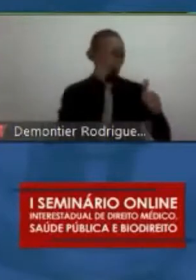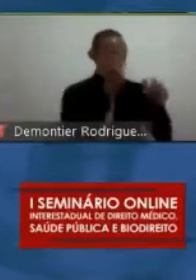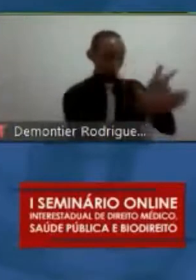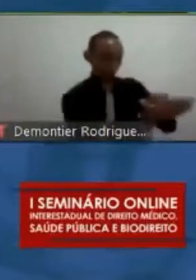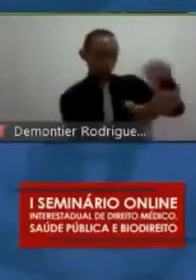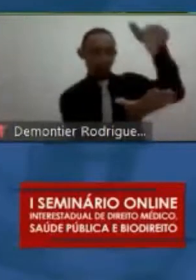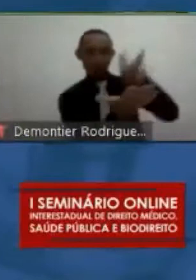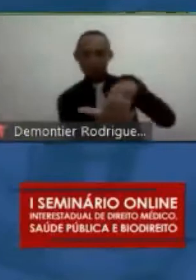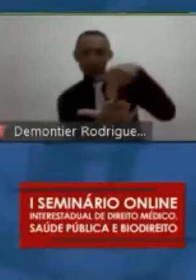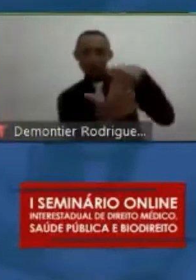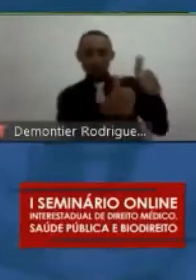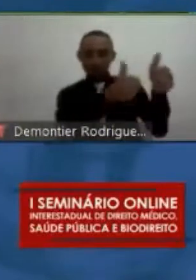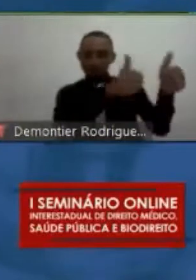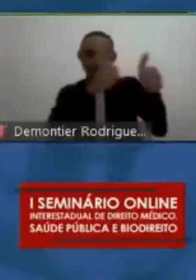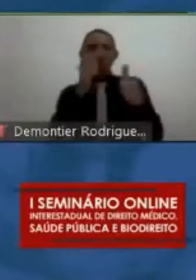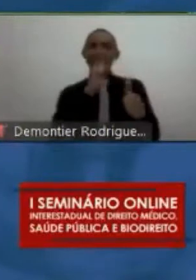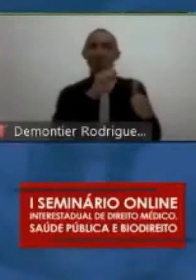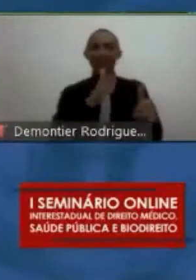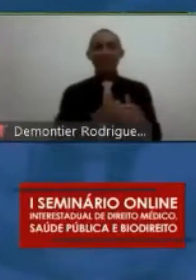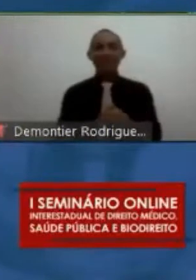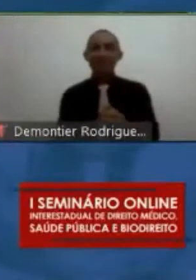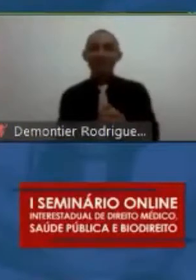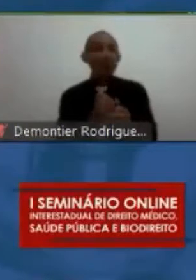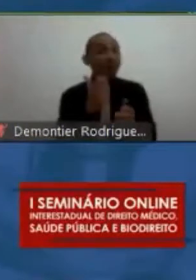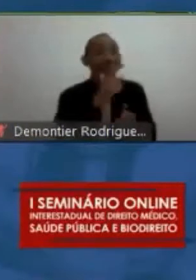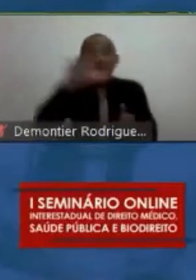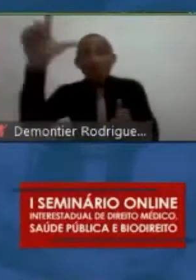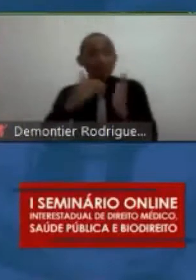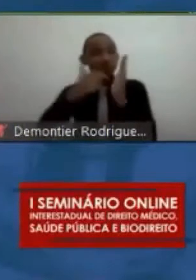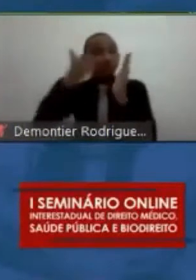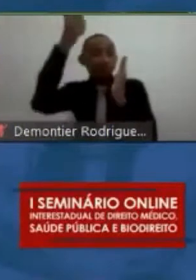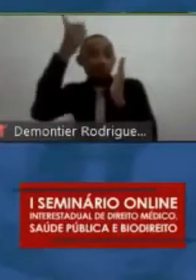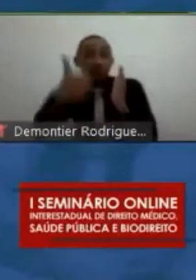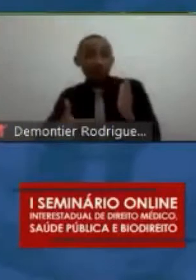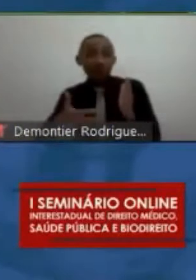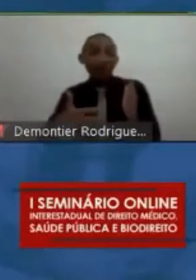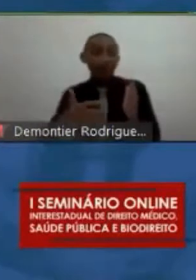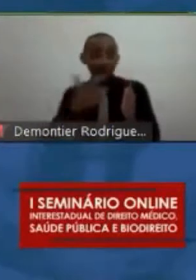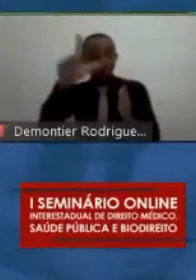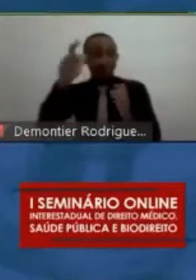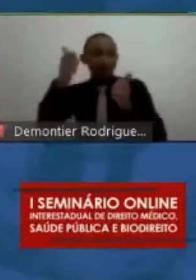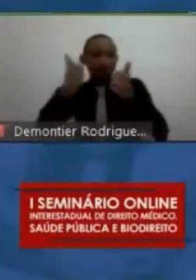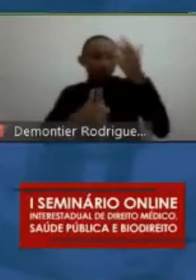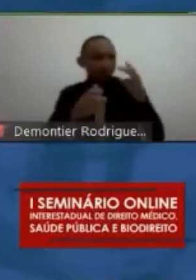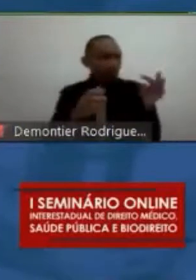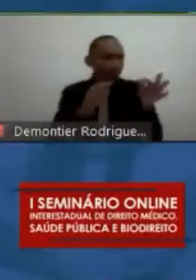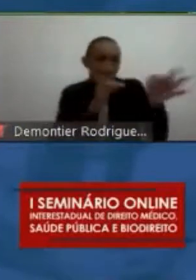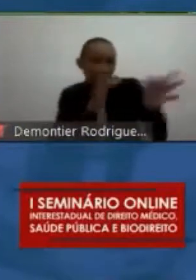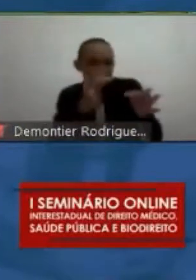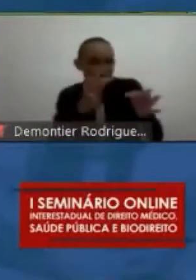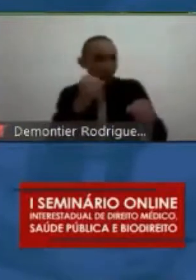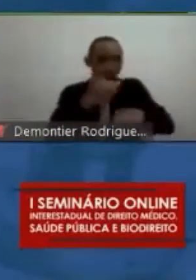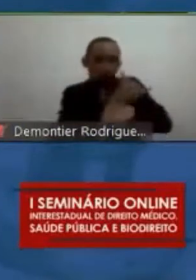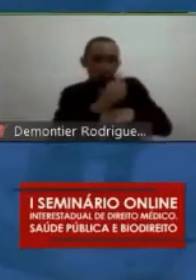pacientes. Uma outra publicação demonstra que a utilização dessas técnicas, elas não